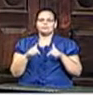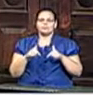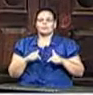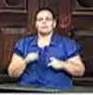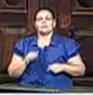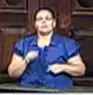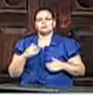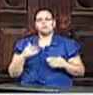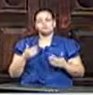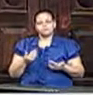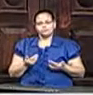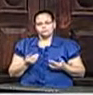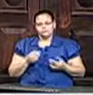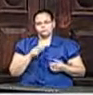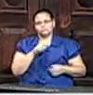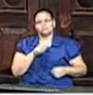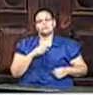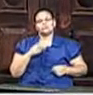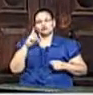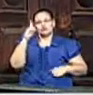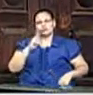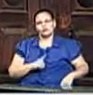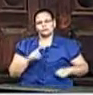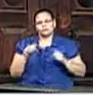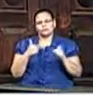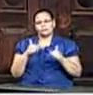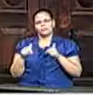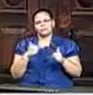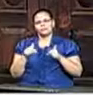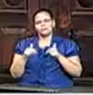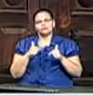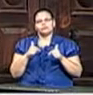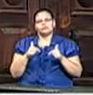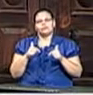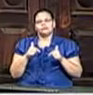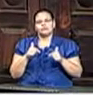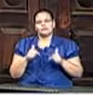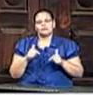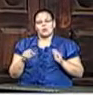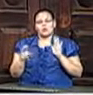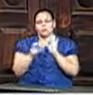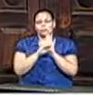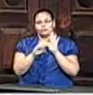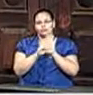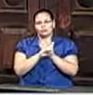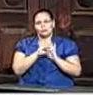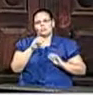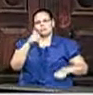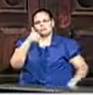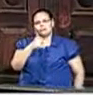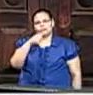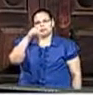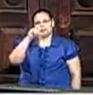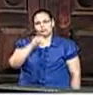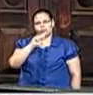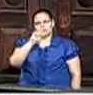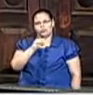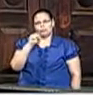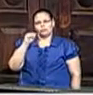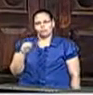como garantia dos direitos trabalhistas. A Constituição de 88